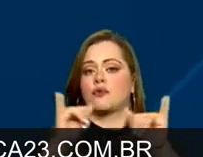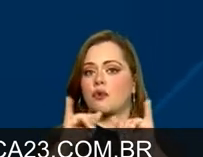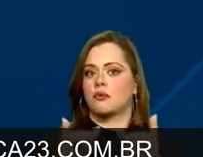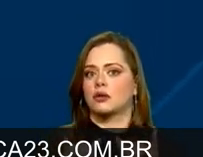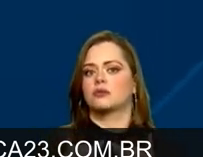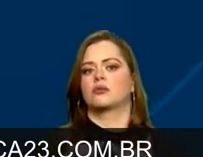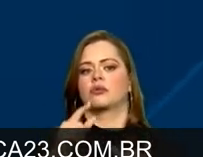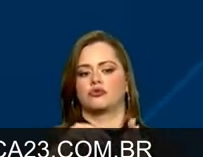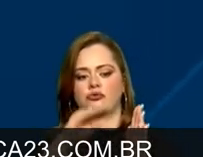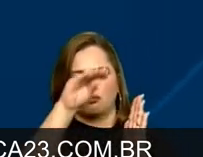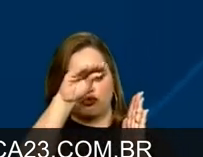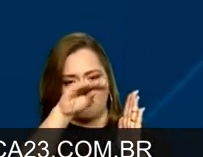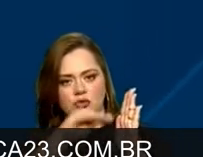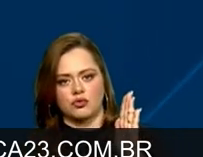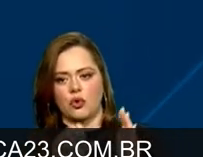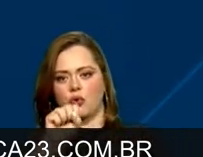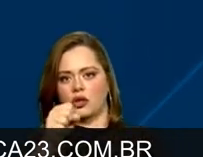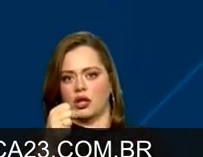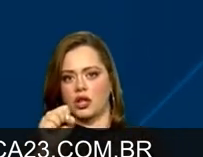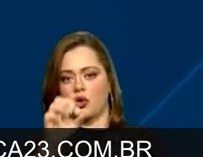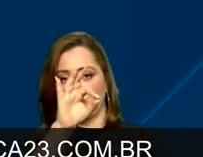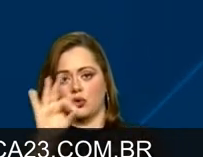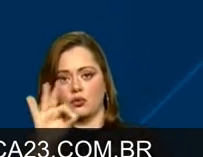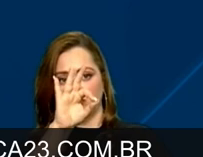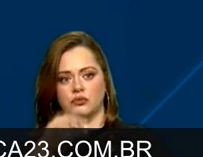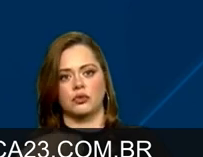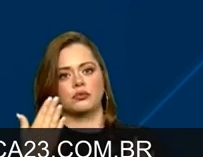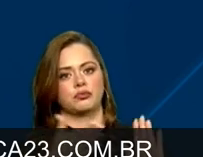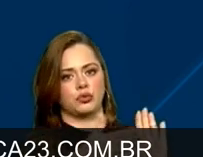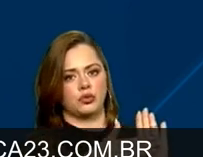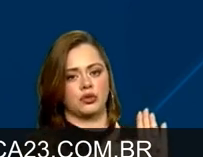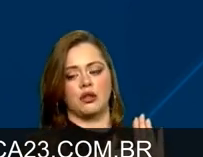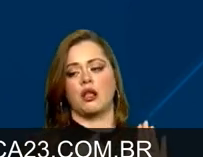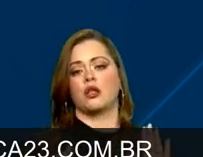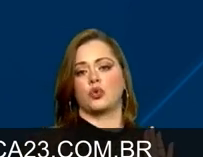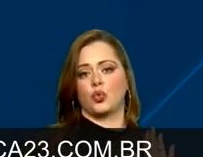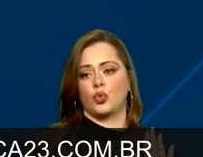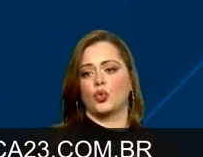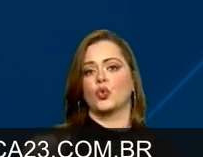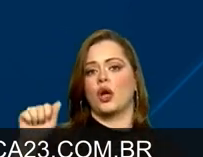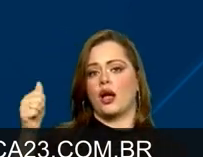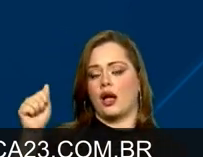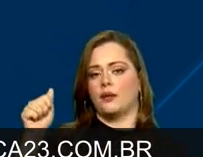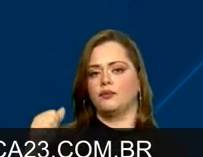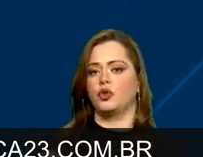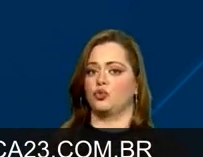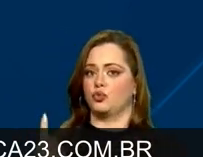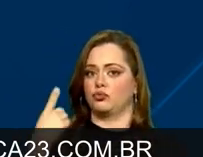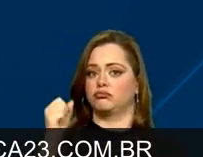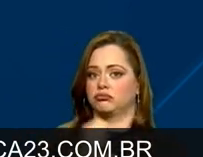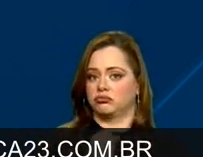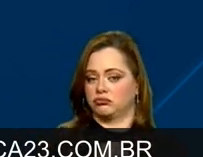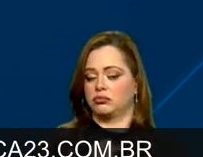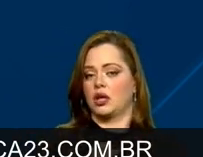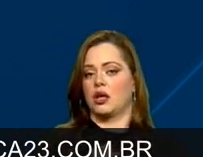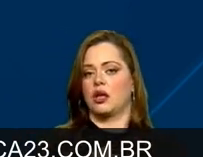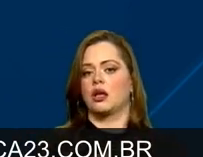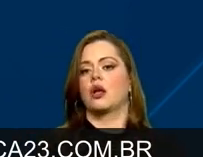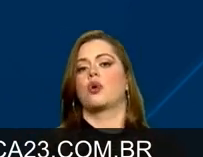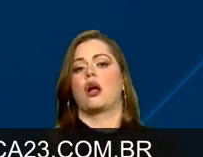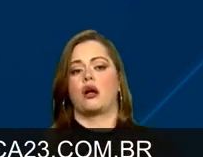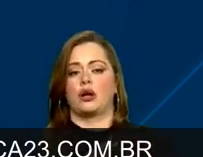de queda de 88% nos registros do tipo A da doença. Nos últimos 8 anos, os